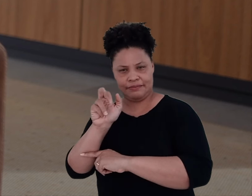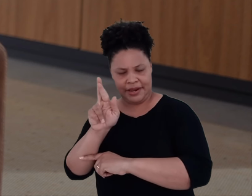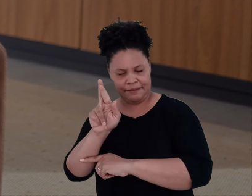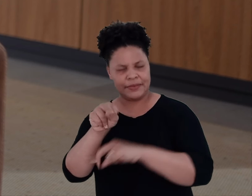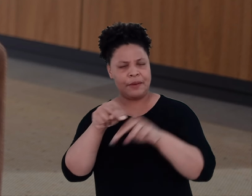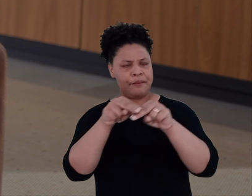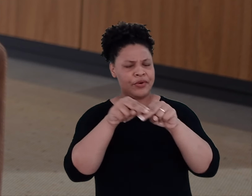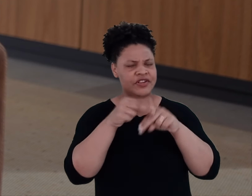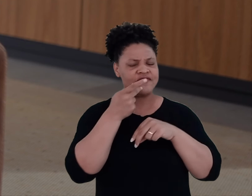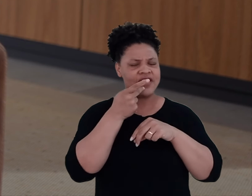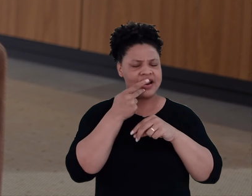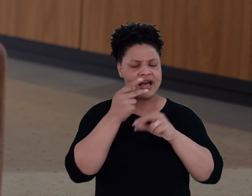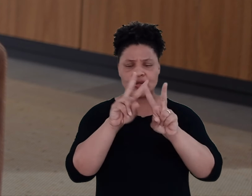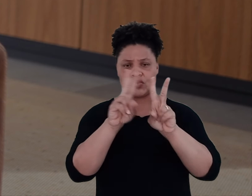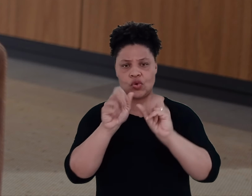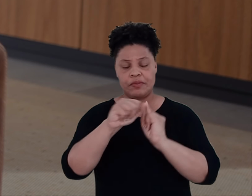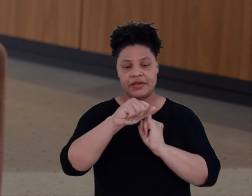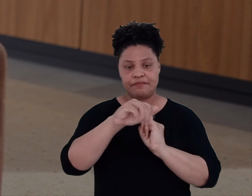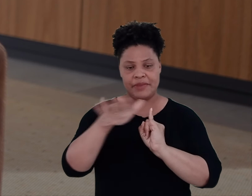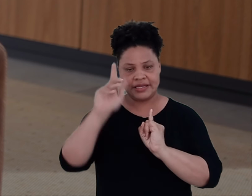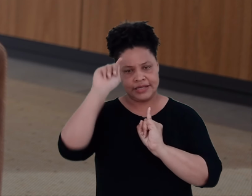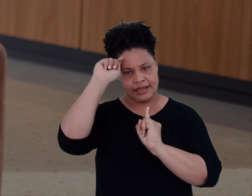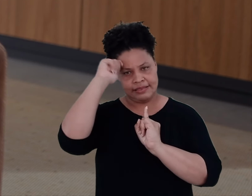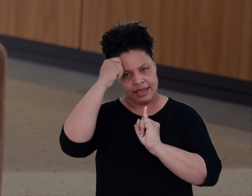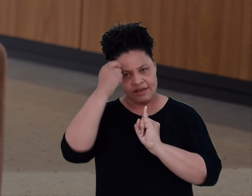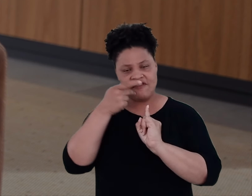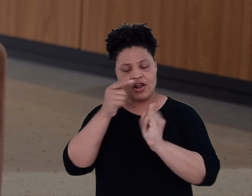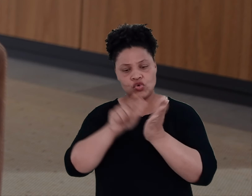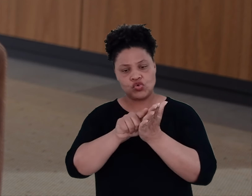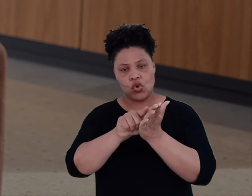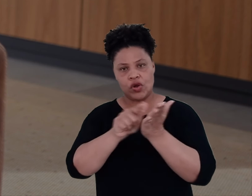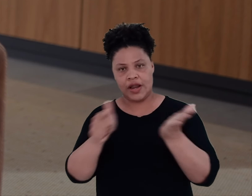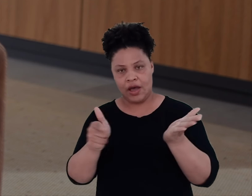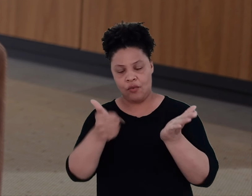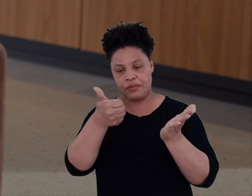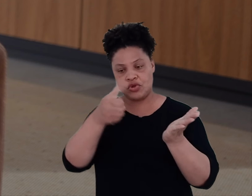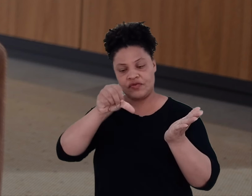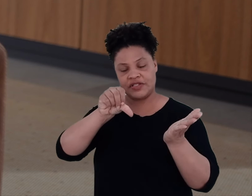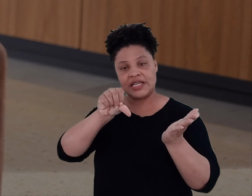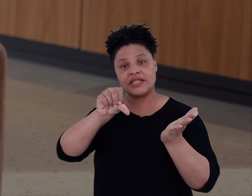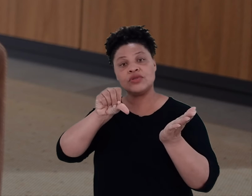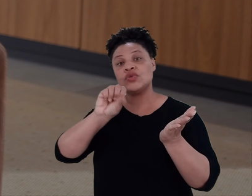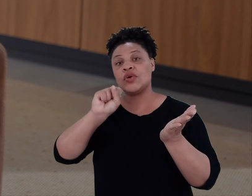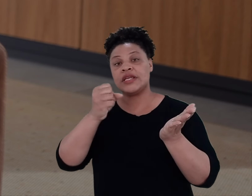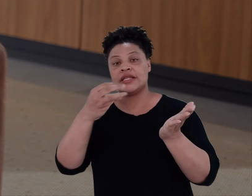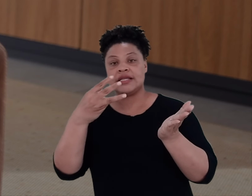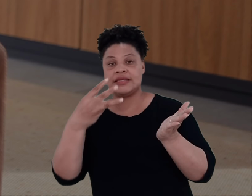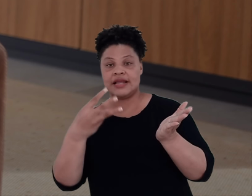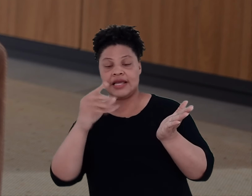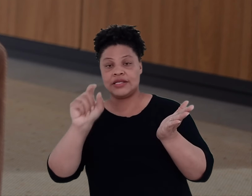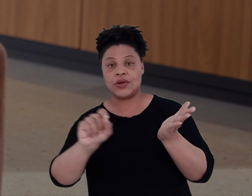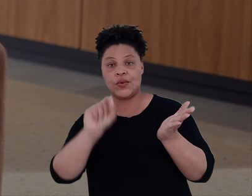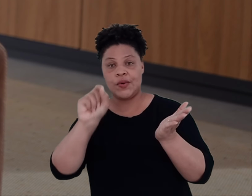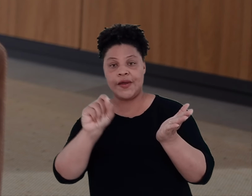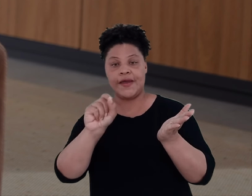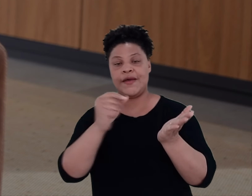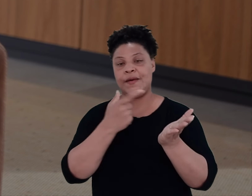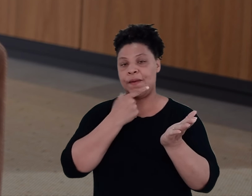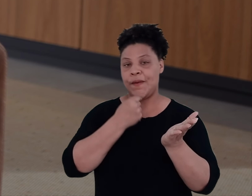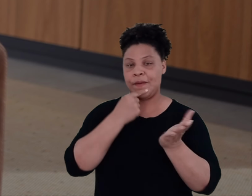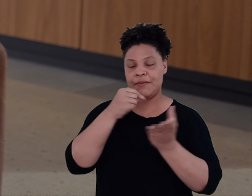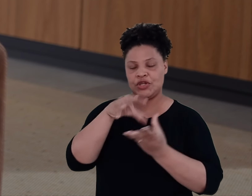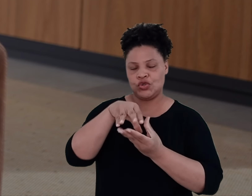de Cor. Ele foi criado em 1833 pelo jornalista, poeta, tipógrafo e livreiro